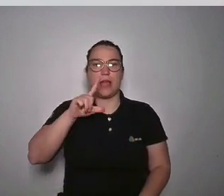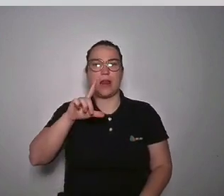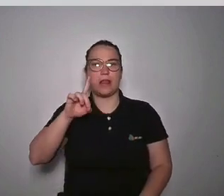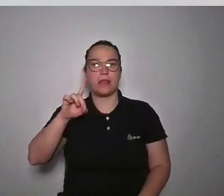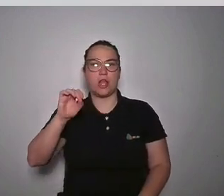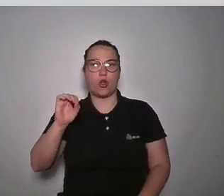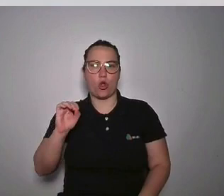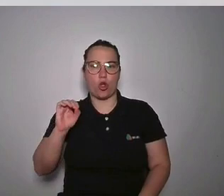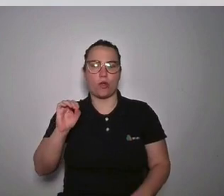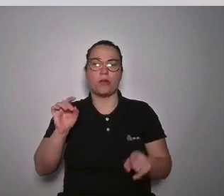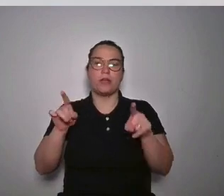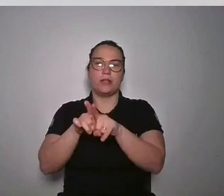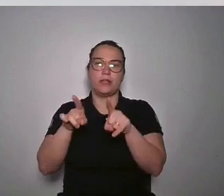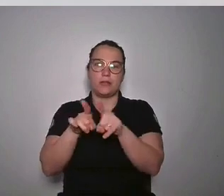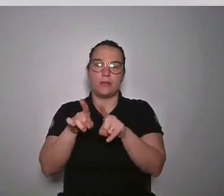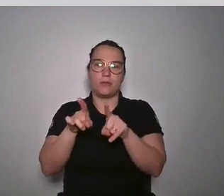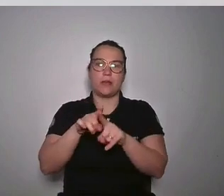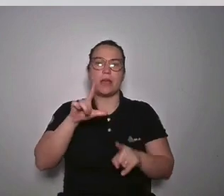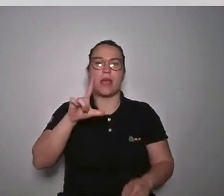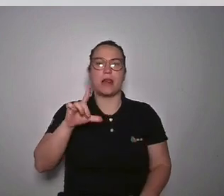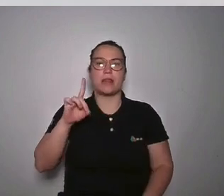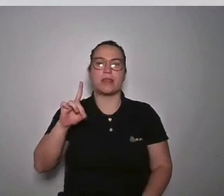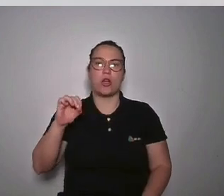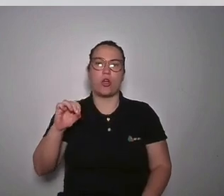e também da LDO